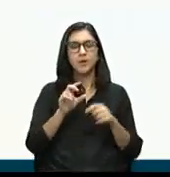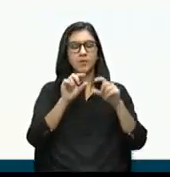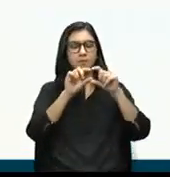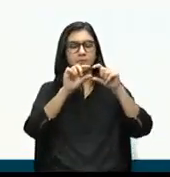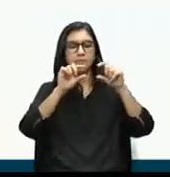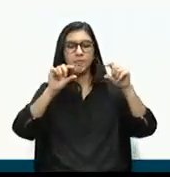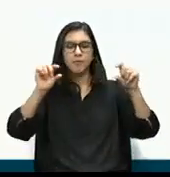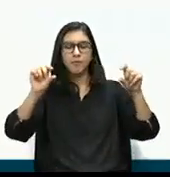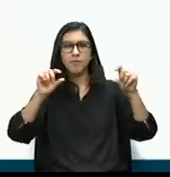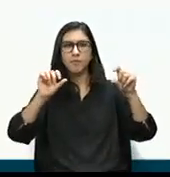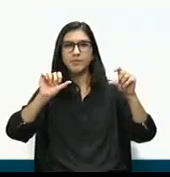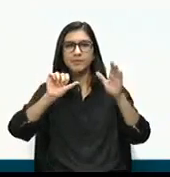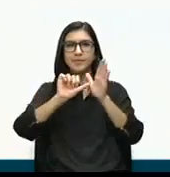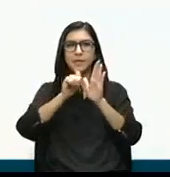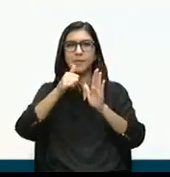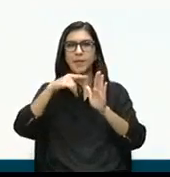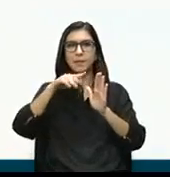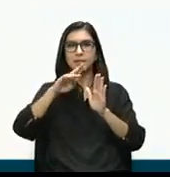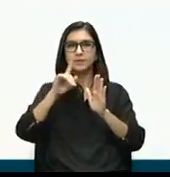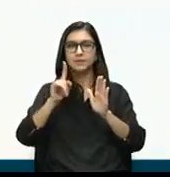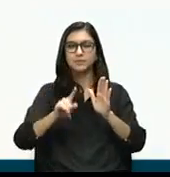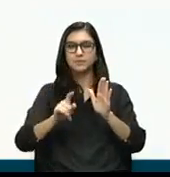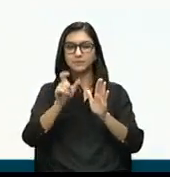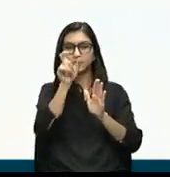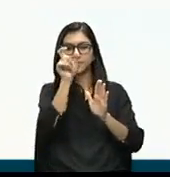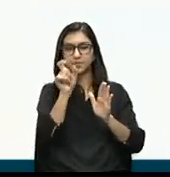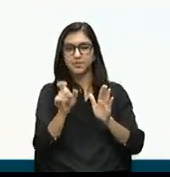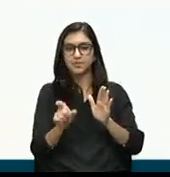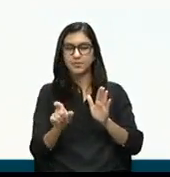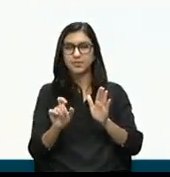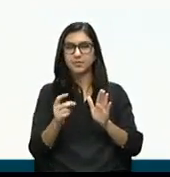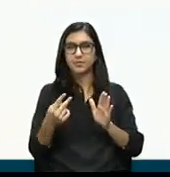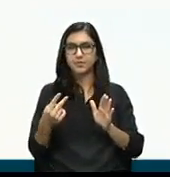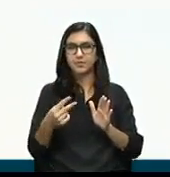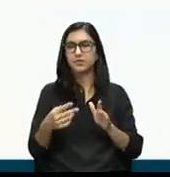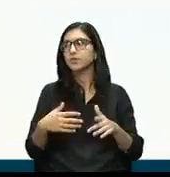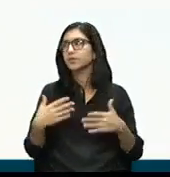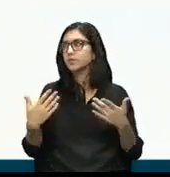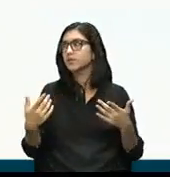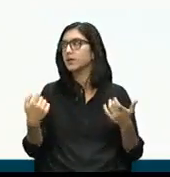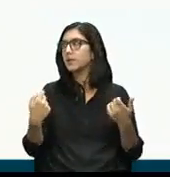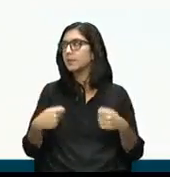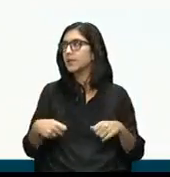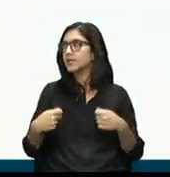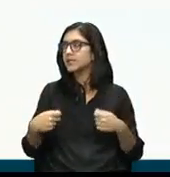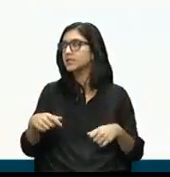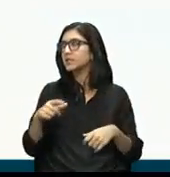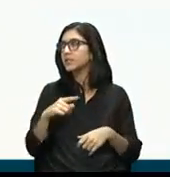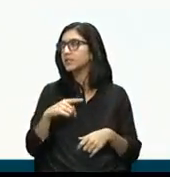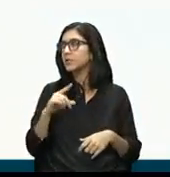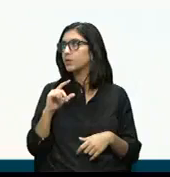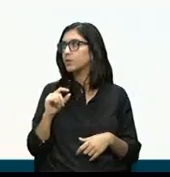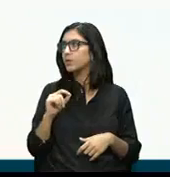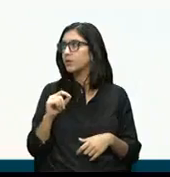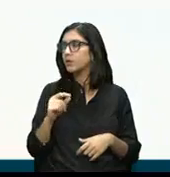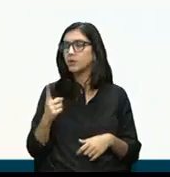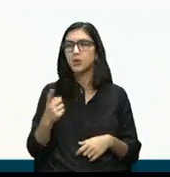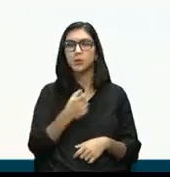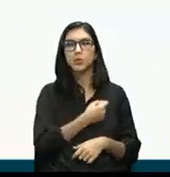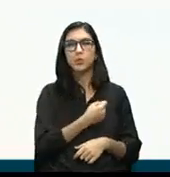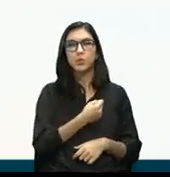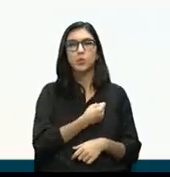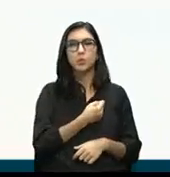da primeira matriz e primeira coluna da segunda matriz. Por isso, da necessidade aqui, ó, de o